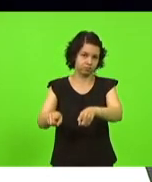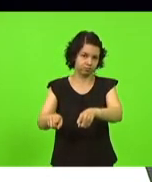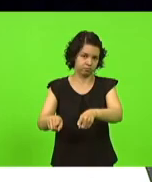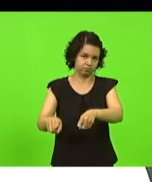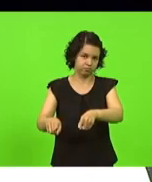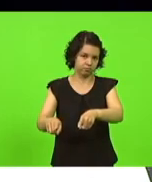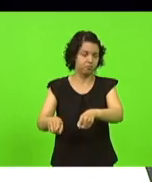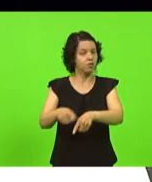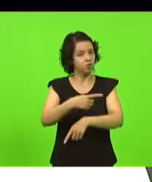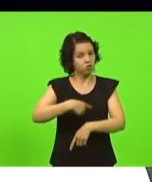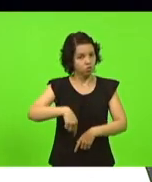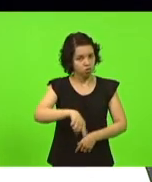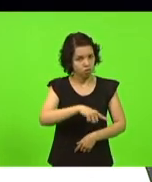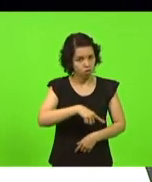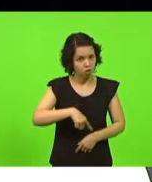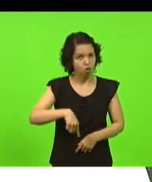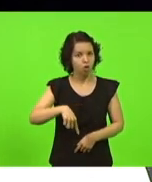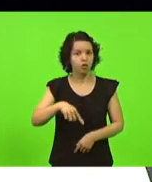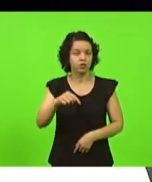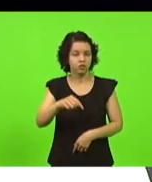tratamos isso diretamente